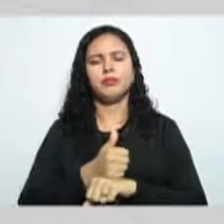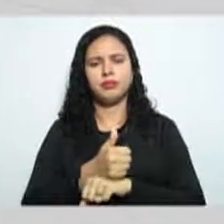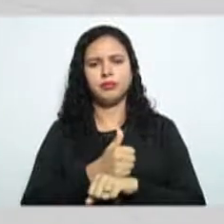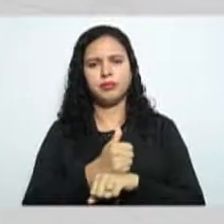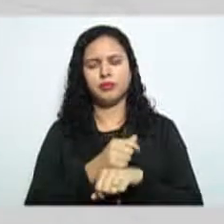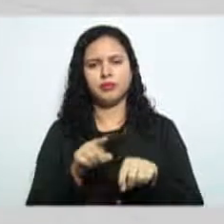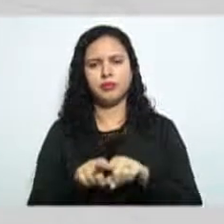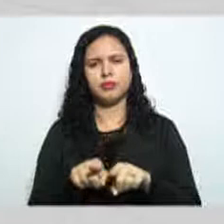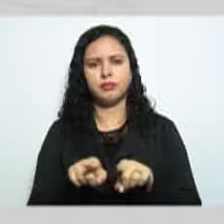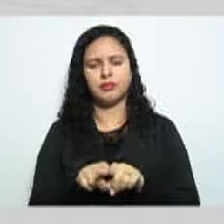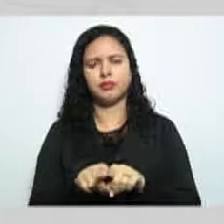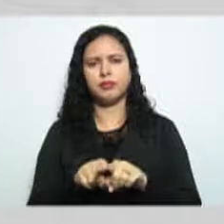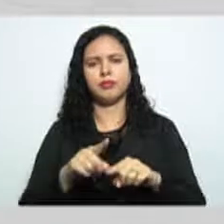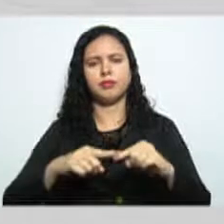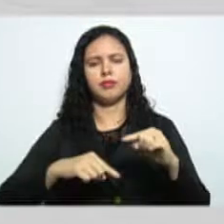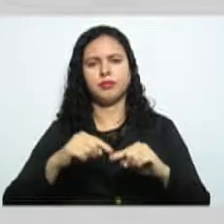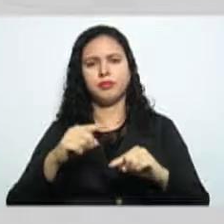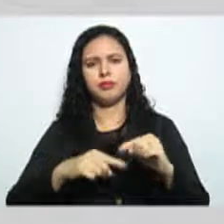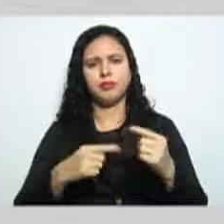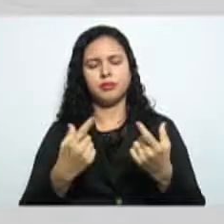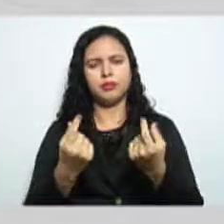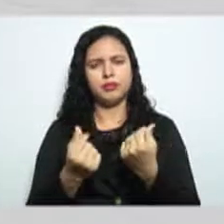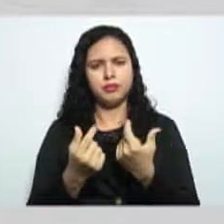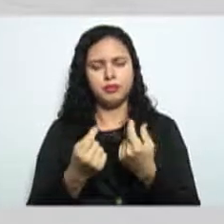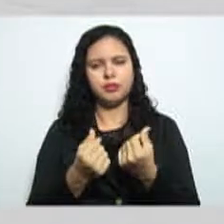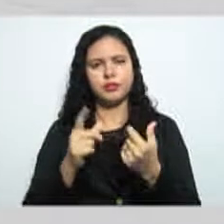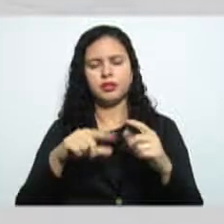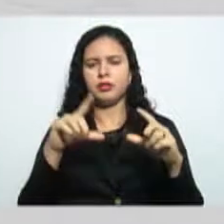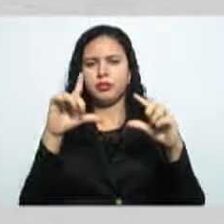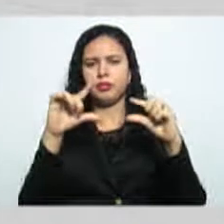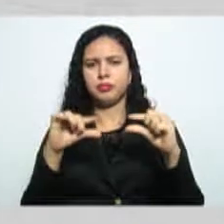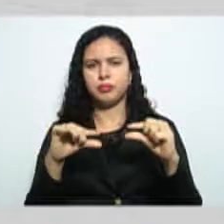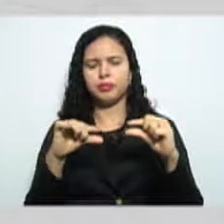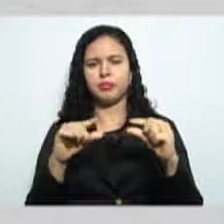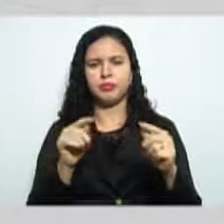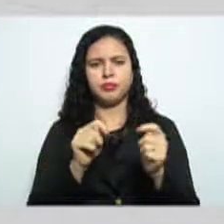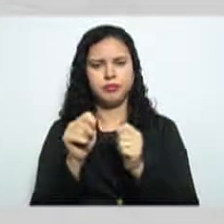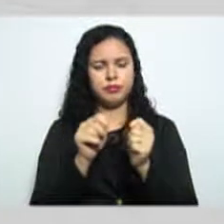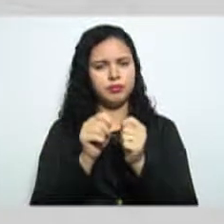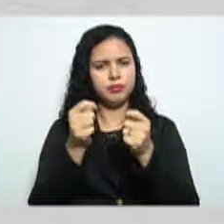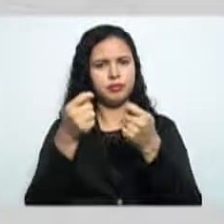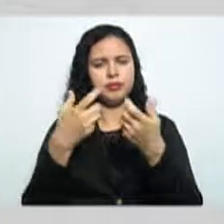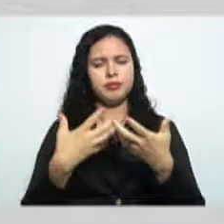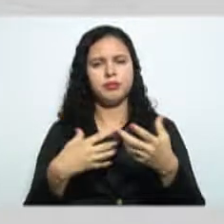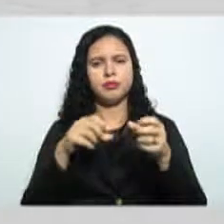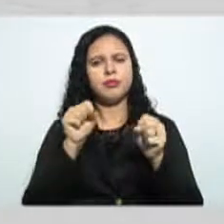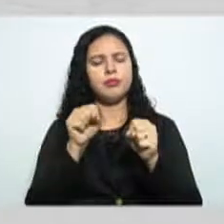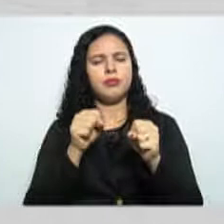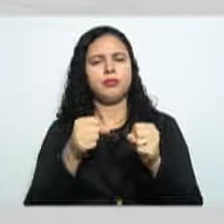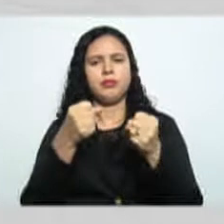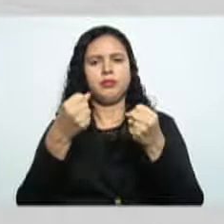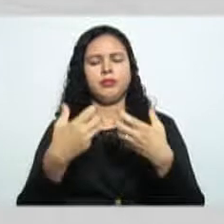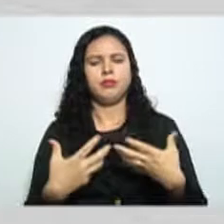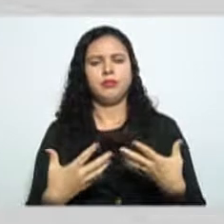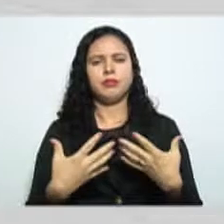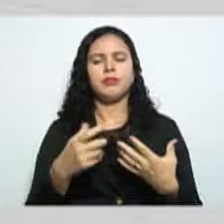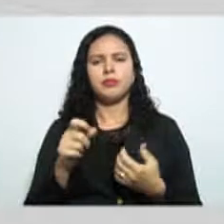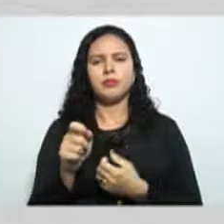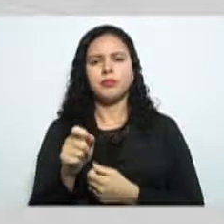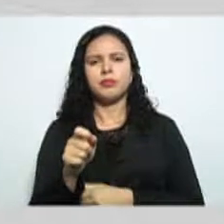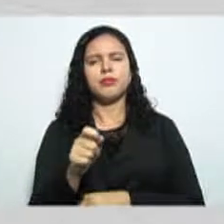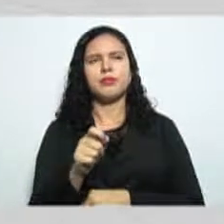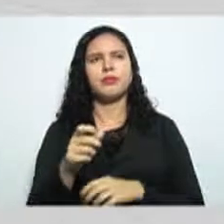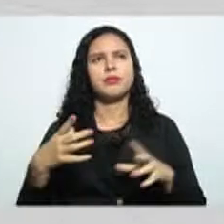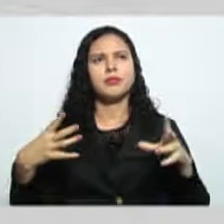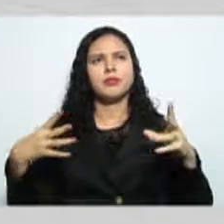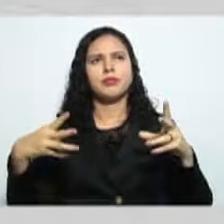os recursos financeiros são naturalmente escassos. E economicamente falando, podemos chamá-los de... Esses recursos